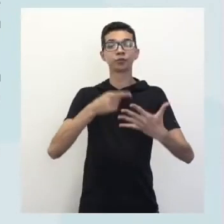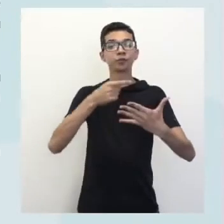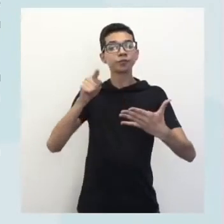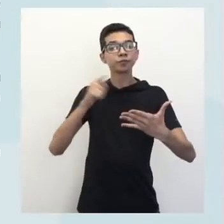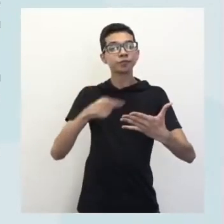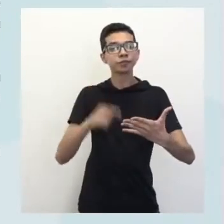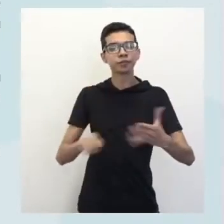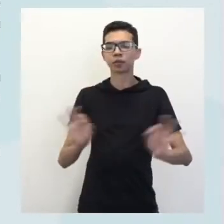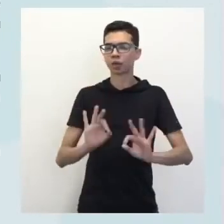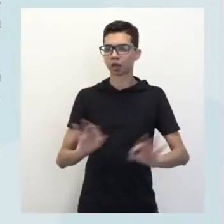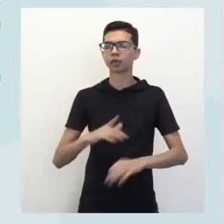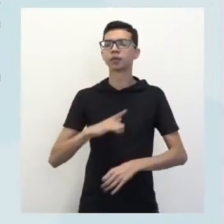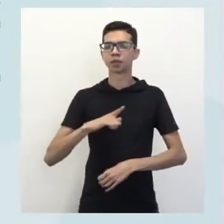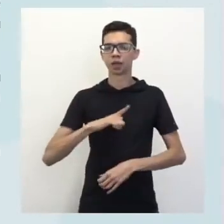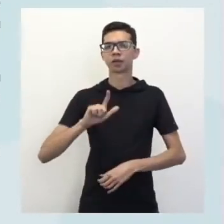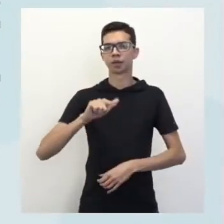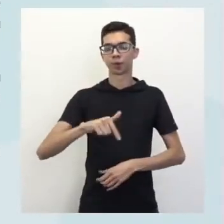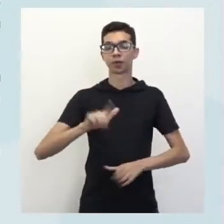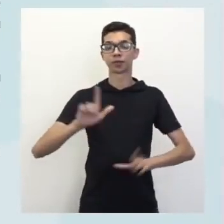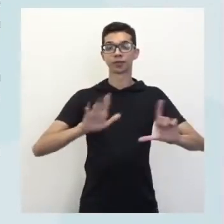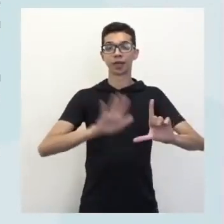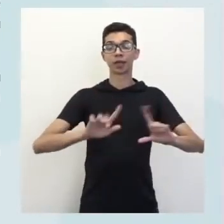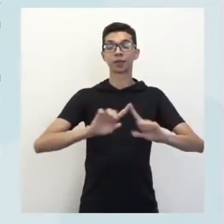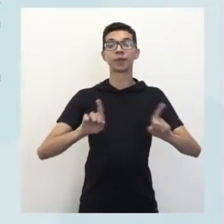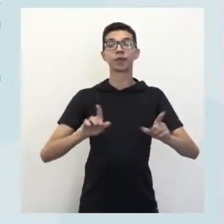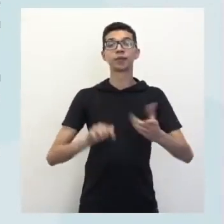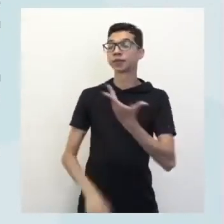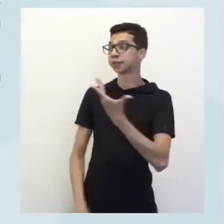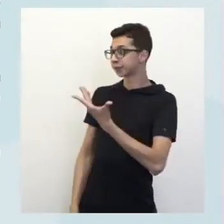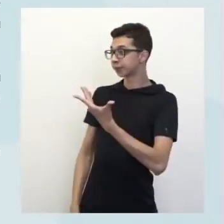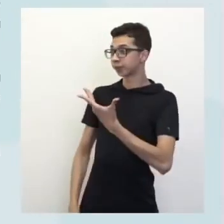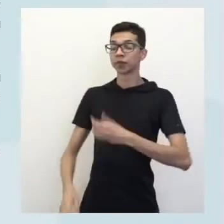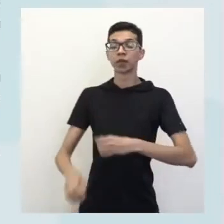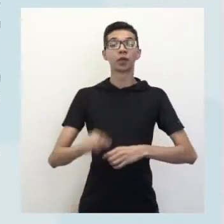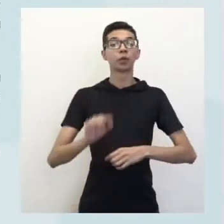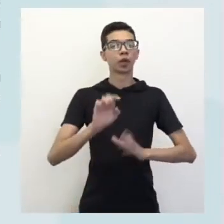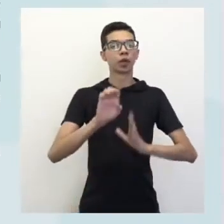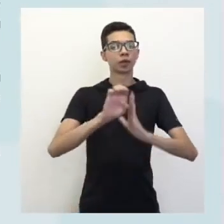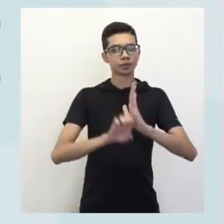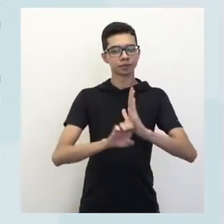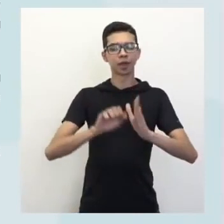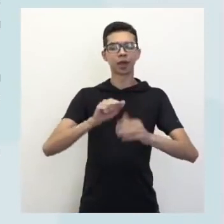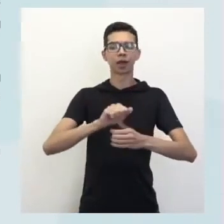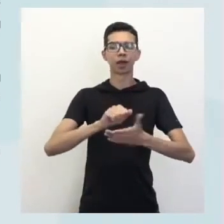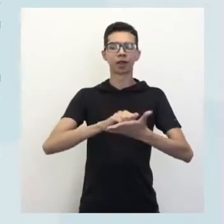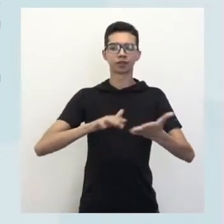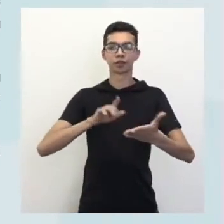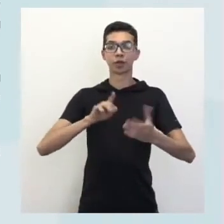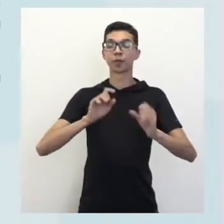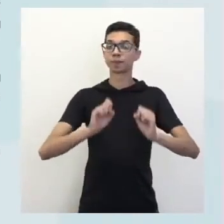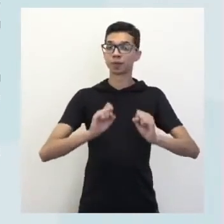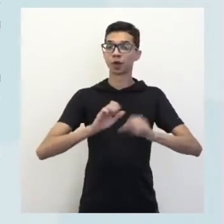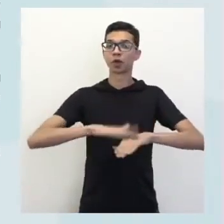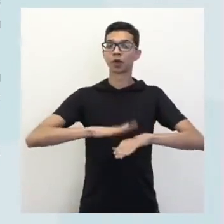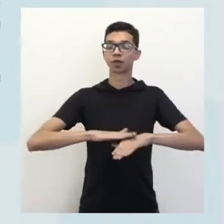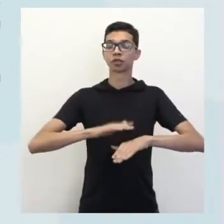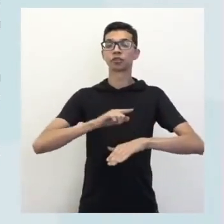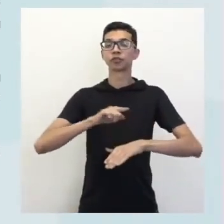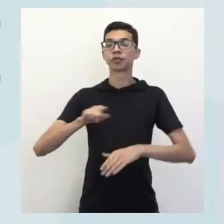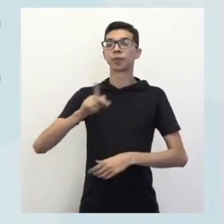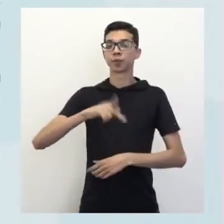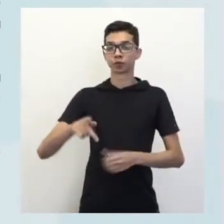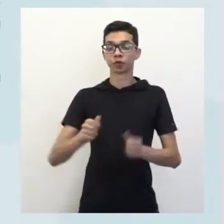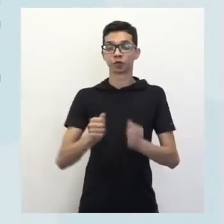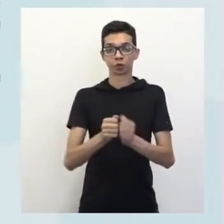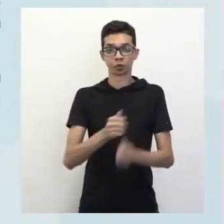a correção aqui para colocar na tela, mas eu vou deixar isso como um exercício, uma atividade que você pode desenvolver, você professor com seus